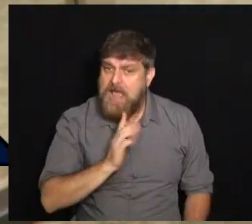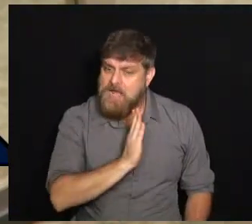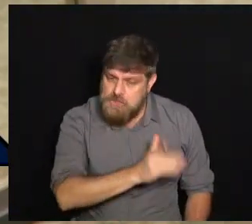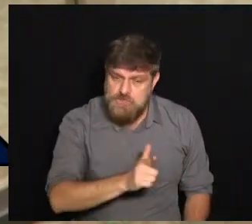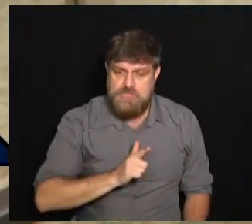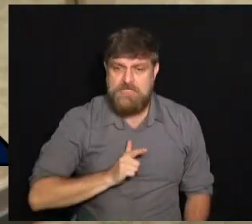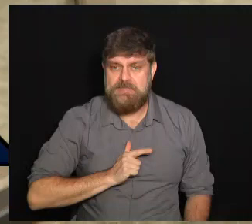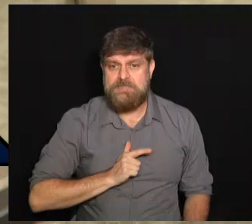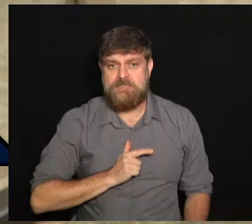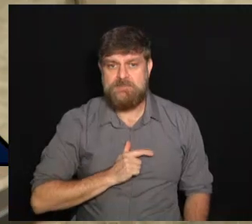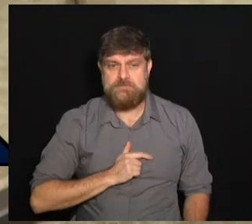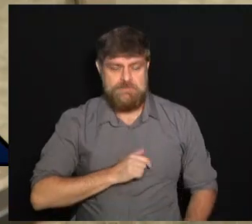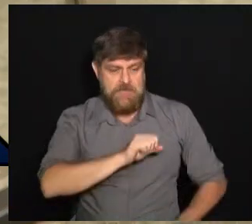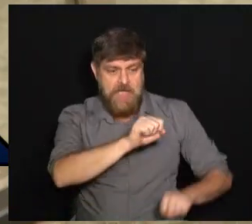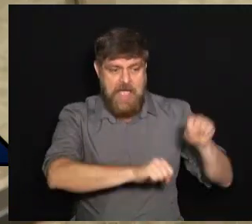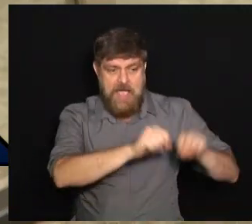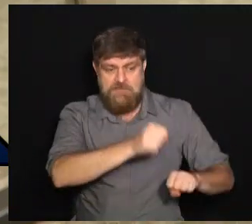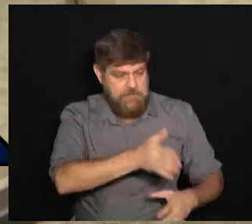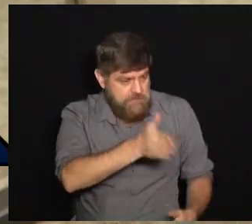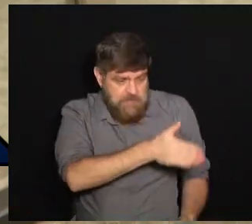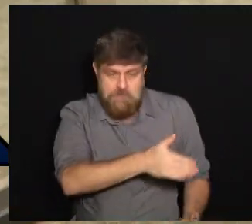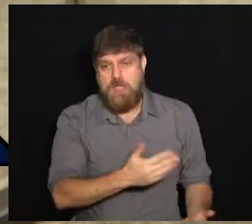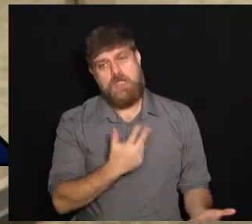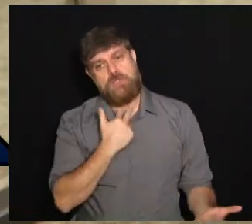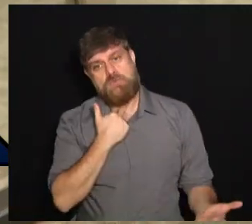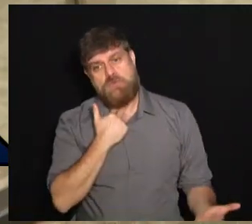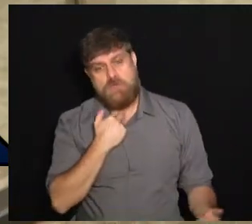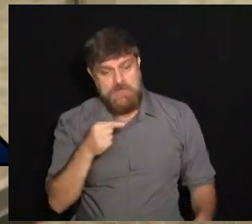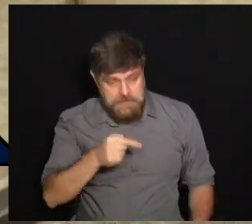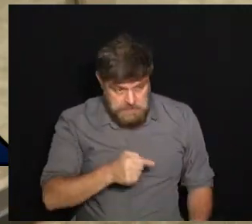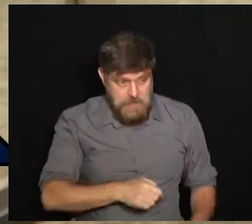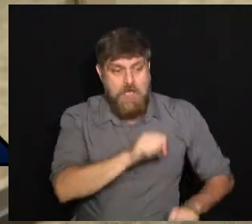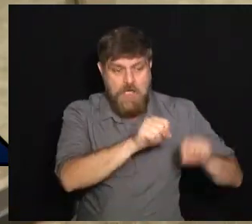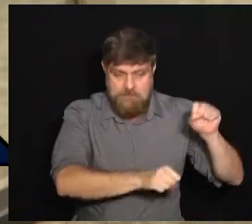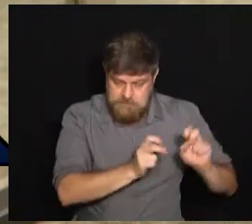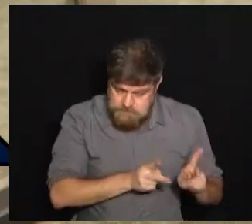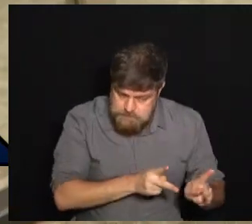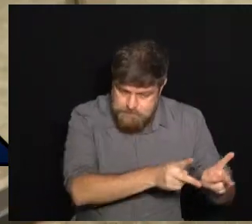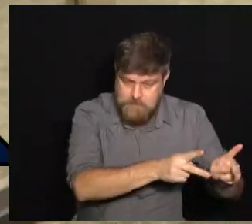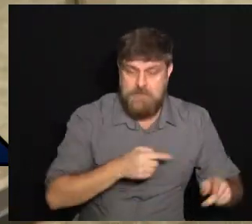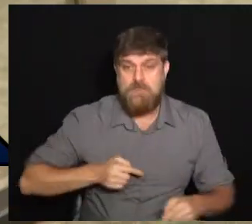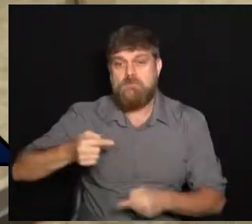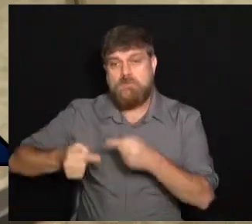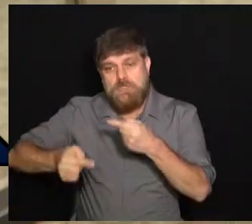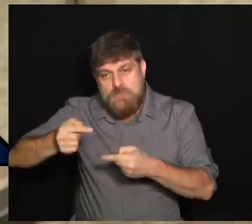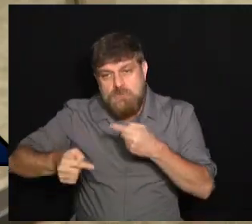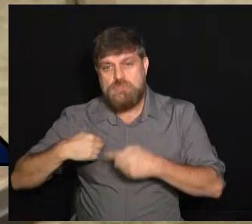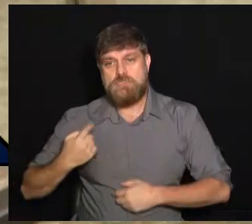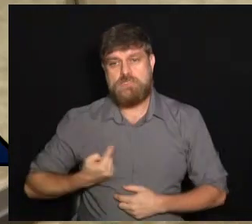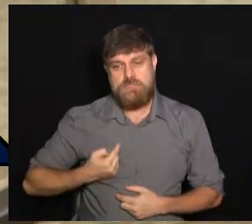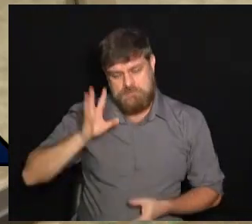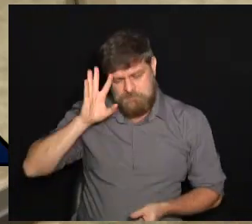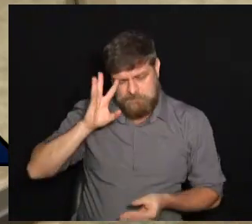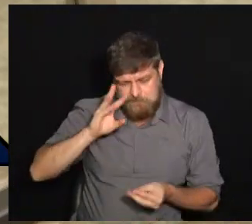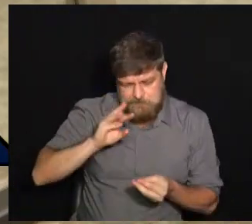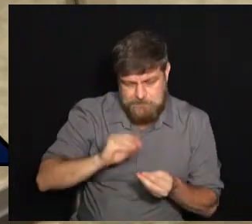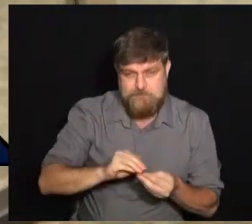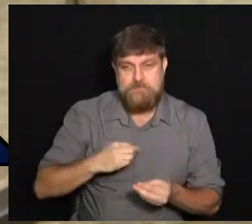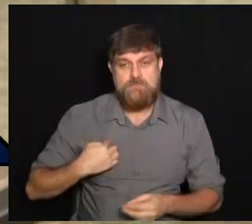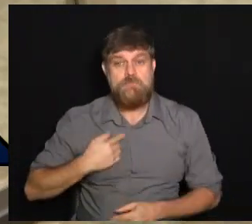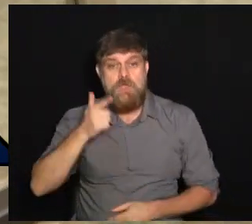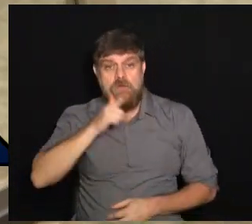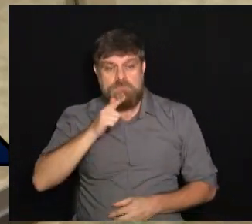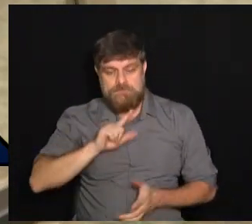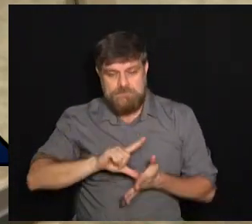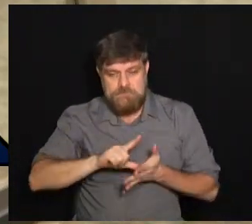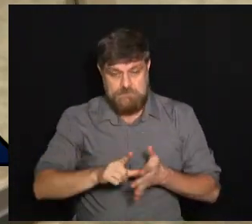que ela não possa exercer mais as suas atividades. Então tudo isso está sendo discutido. Eu acho que nós devemos chegar a um bom termo e, ao final